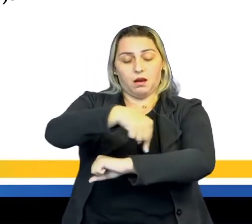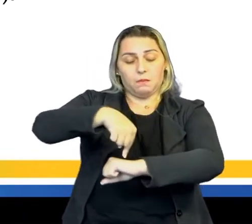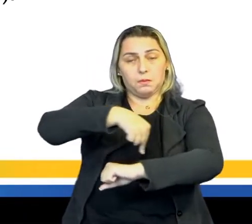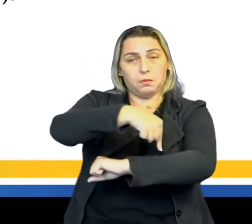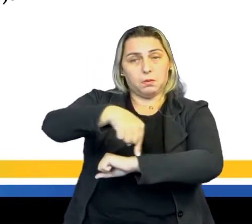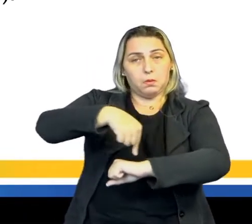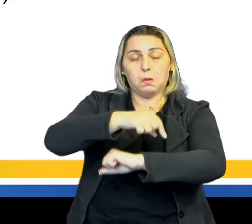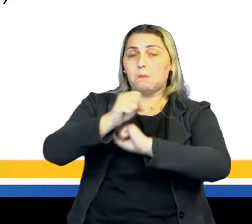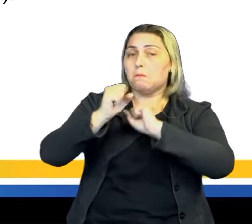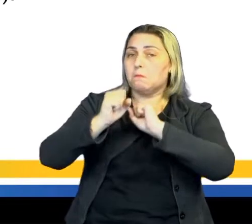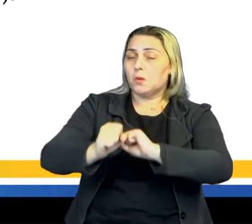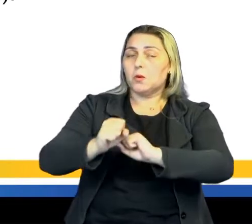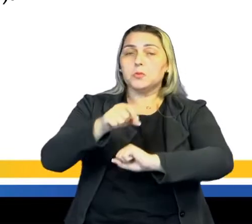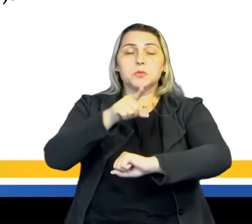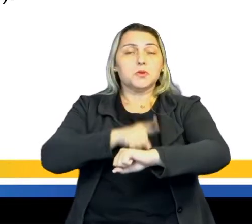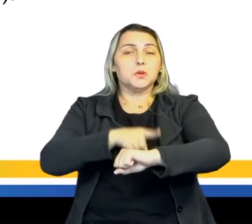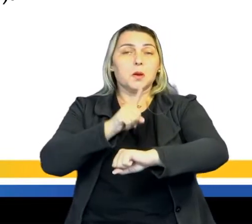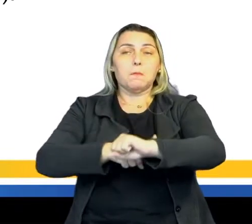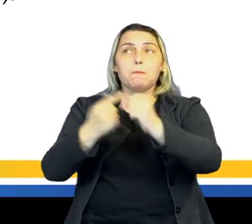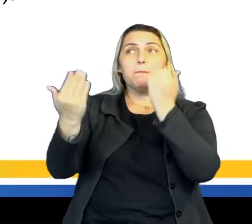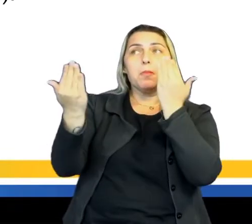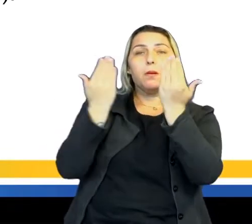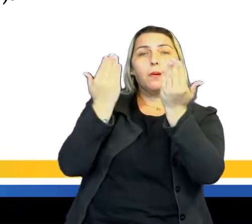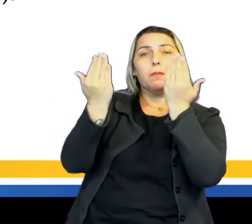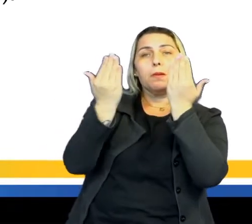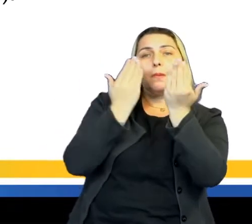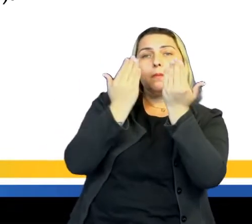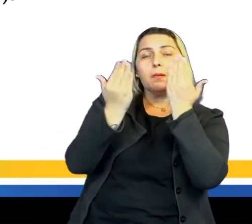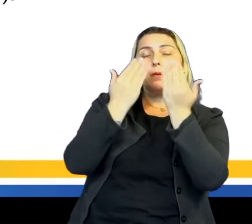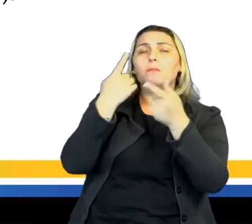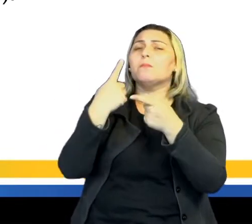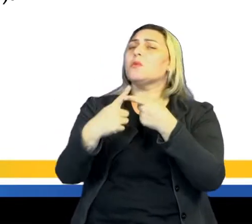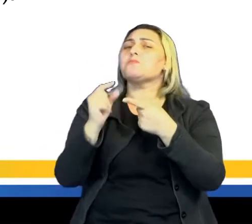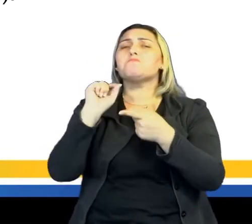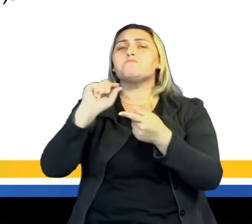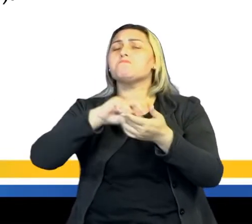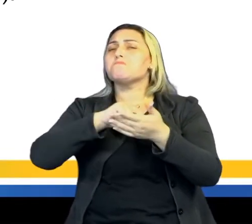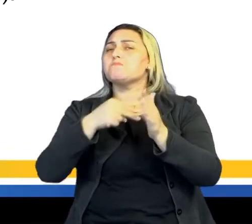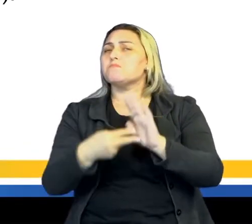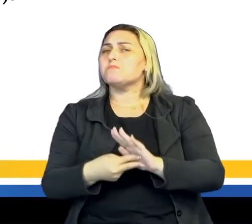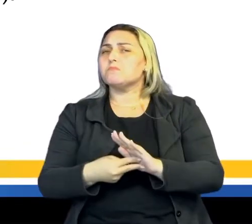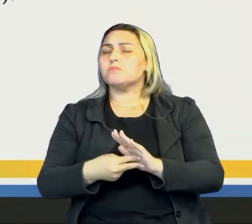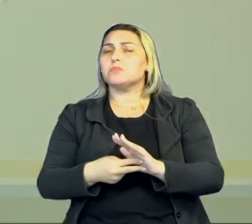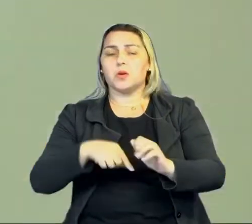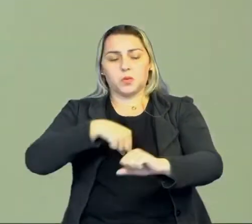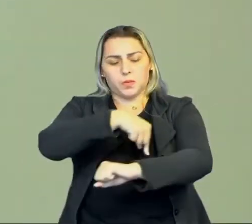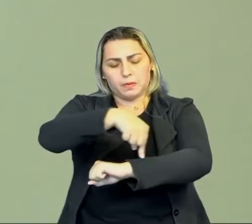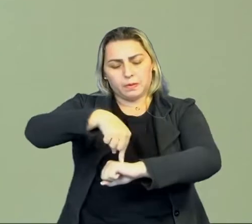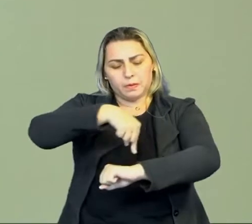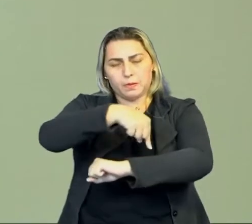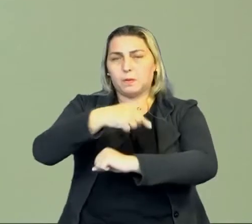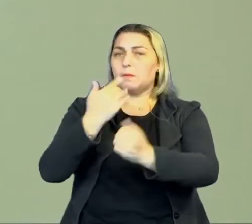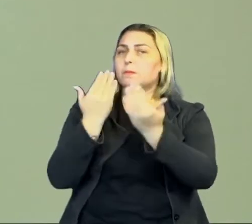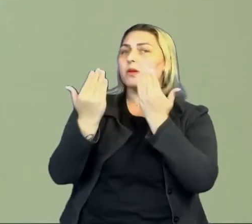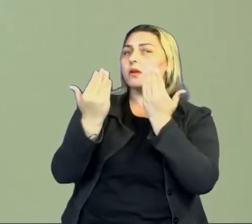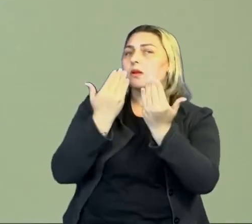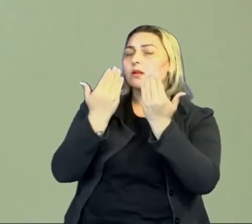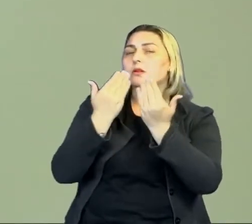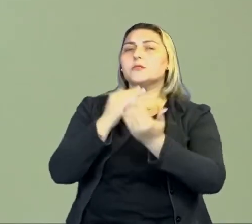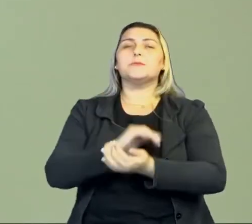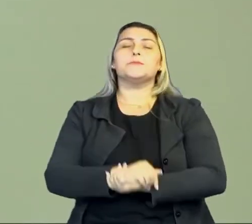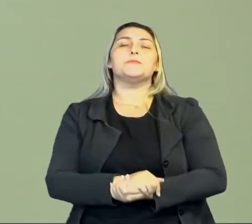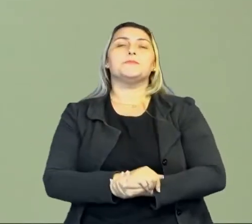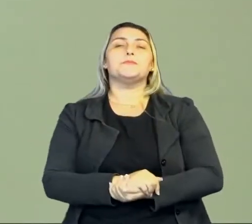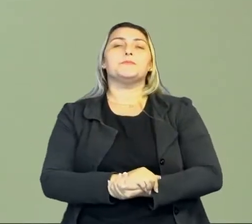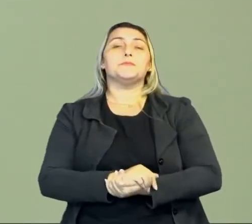cronológico e pode ser um tempo psicológico. E o que significa isso? Um tempo cronológico e um tempo psicológico,